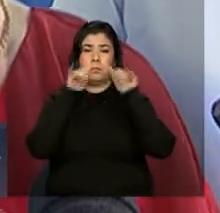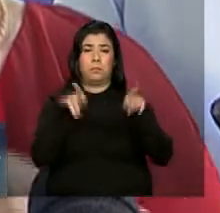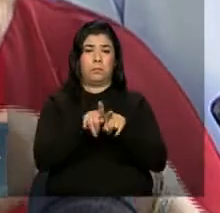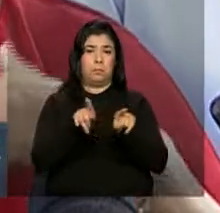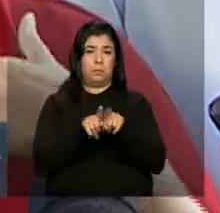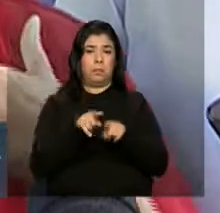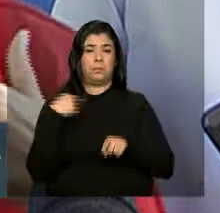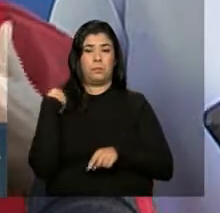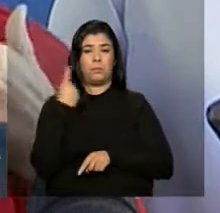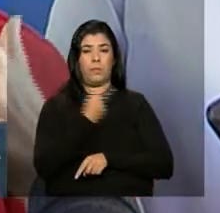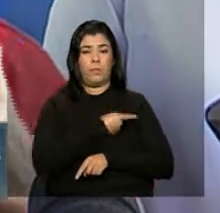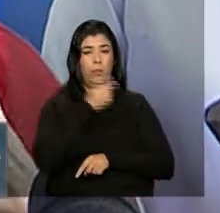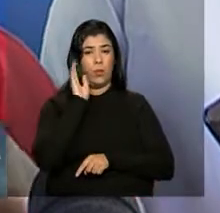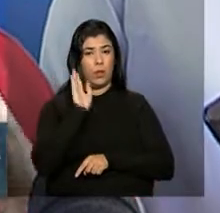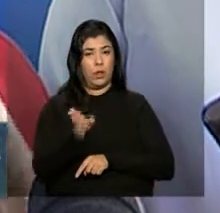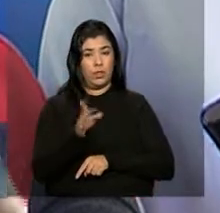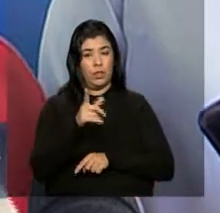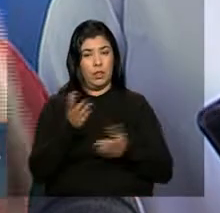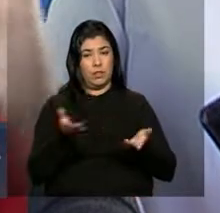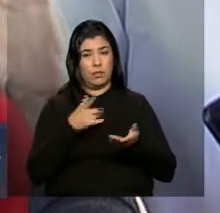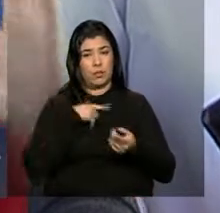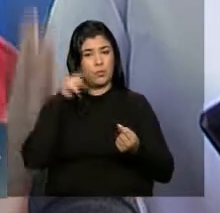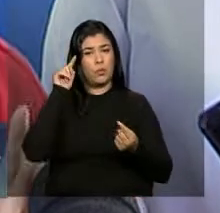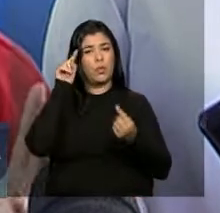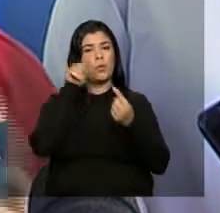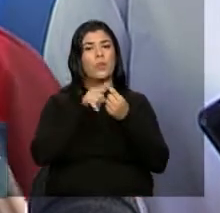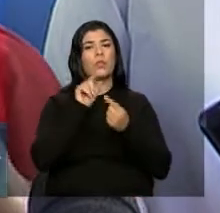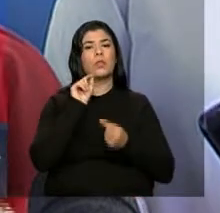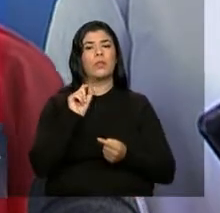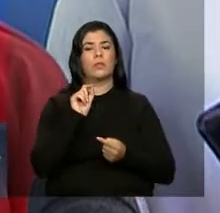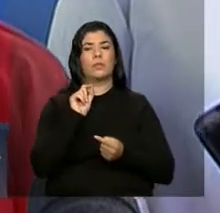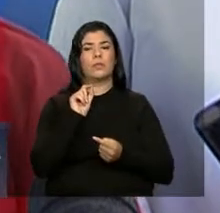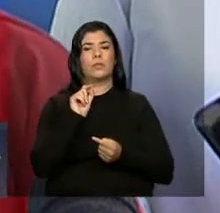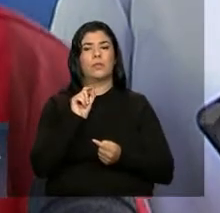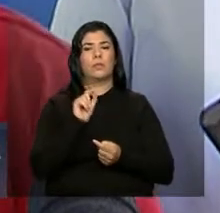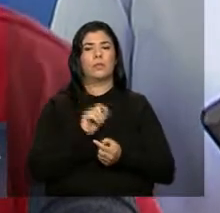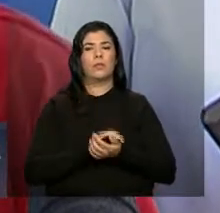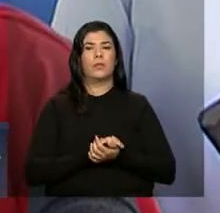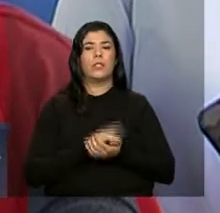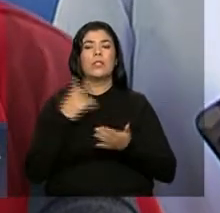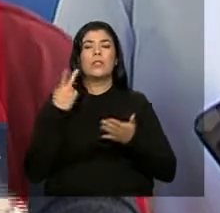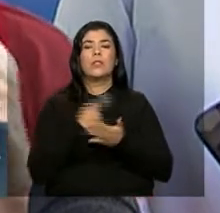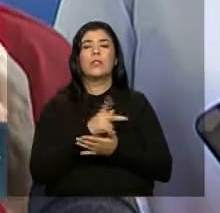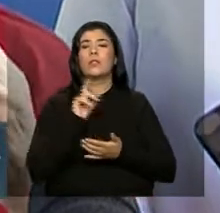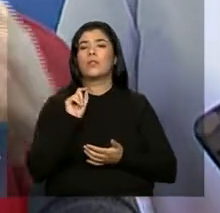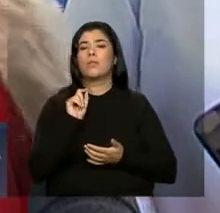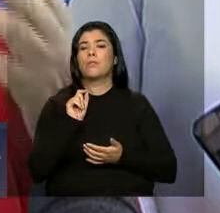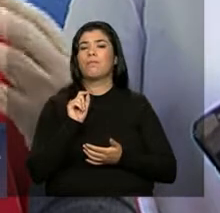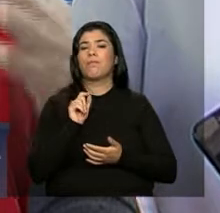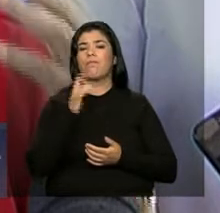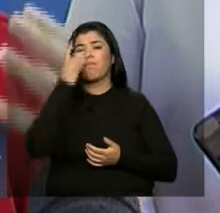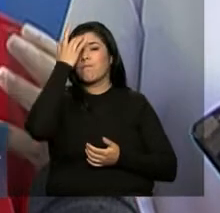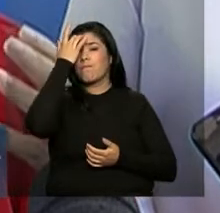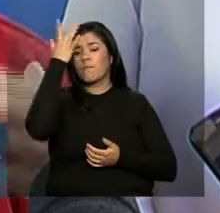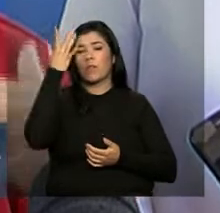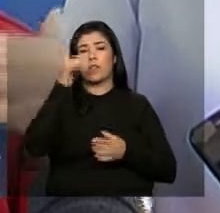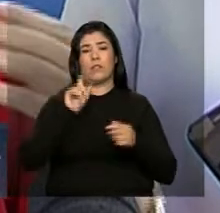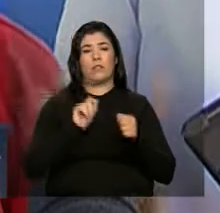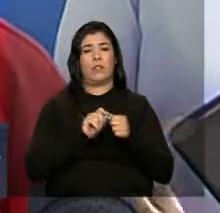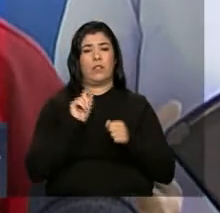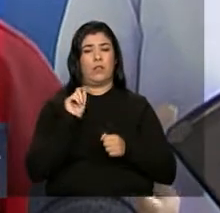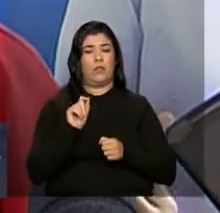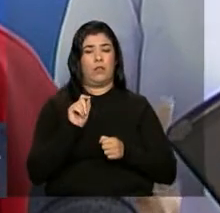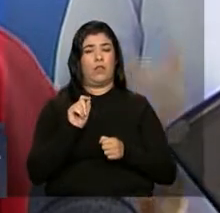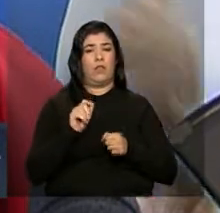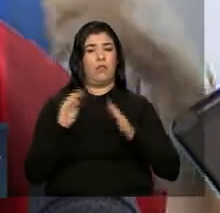nós estamos agora focando numa questão, que é o fato que é mais fácil fazer